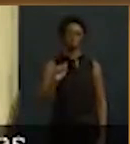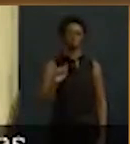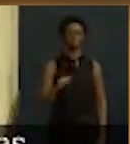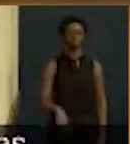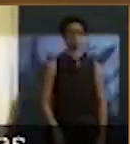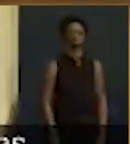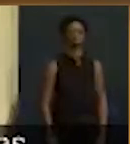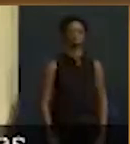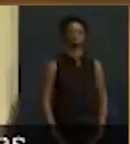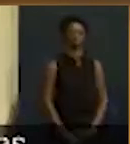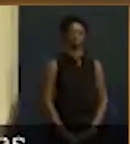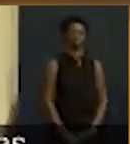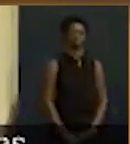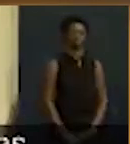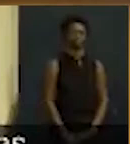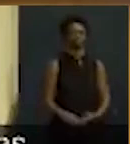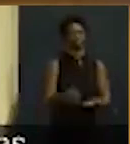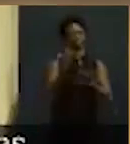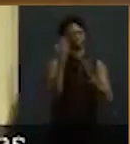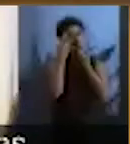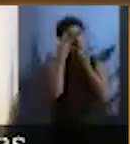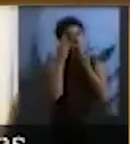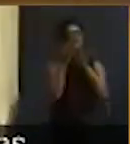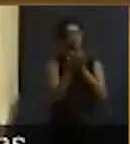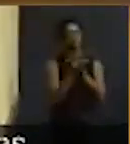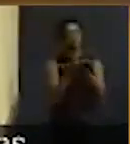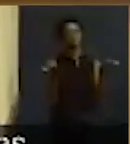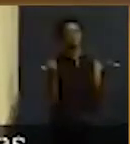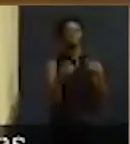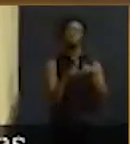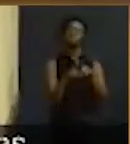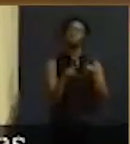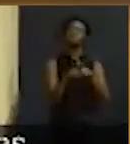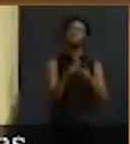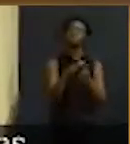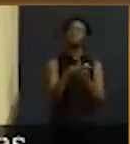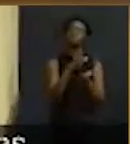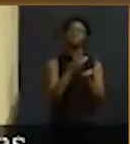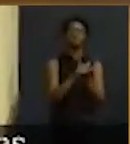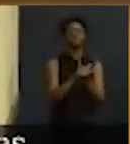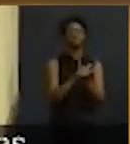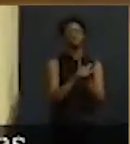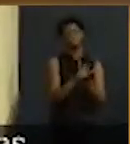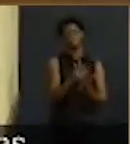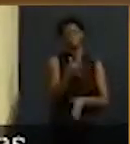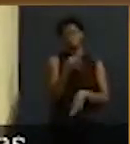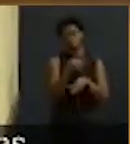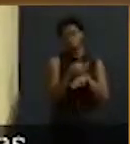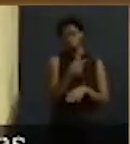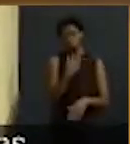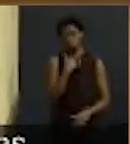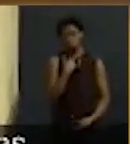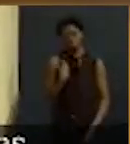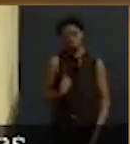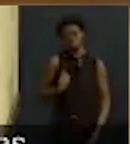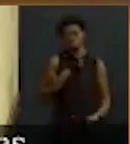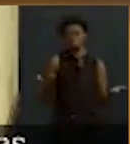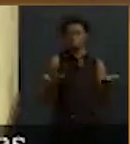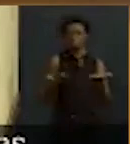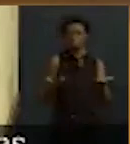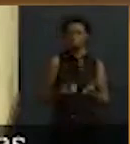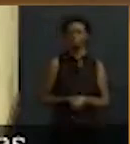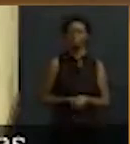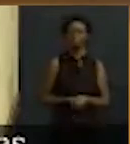Cari. Nosso muito obrigado e registramos que não puderam estar presentes.